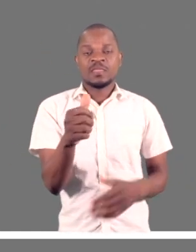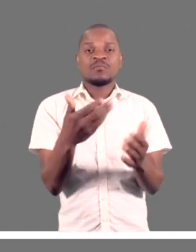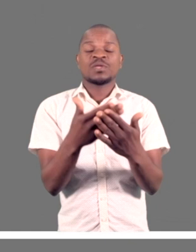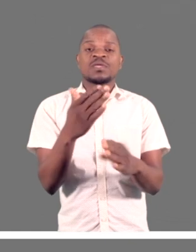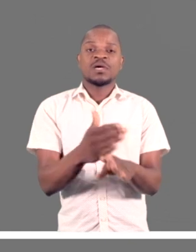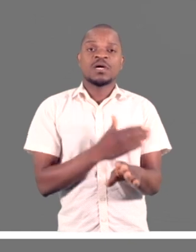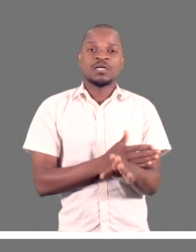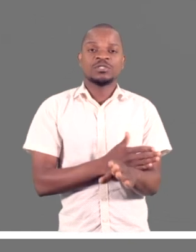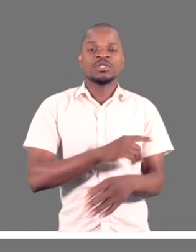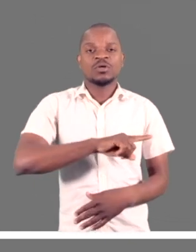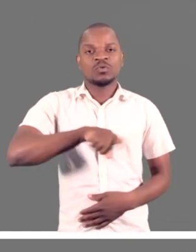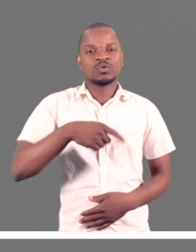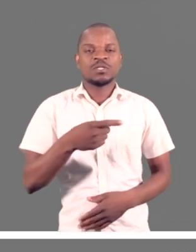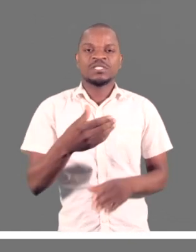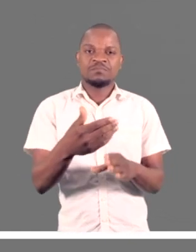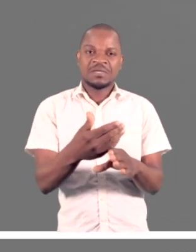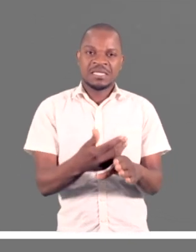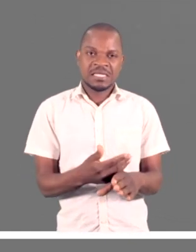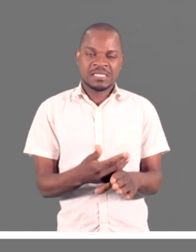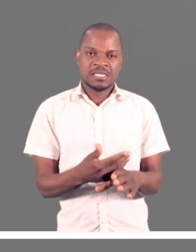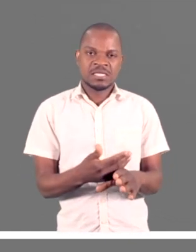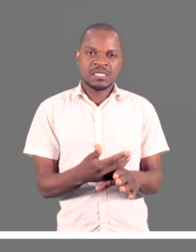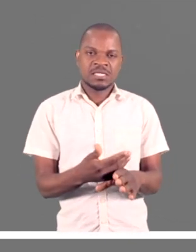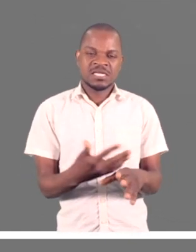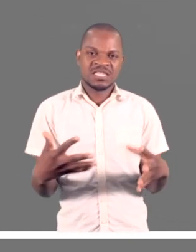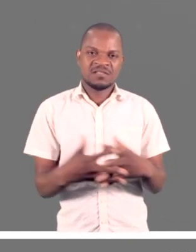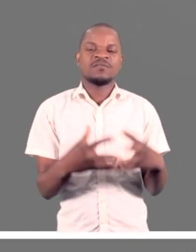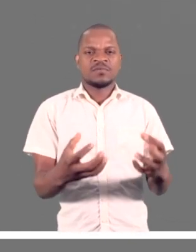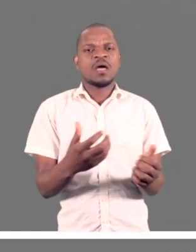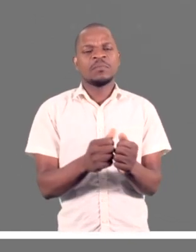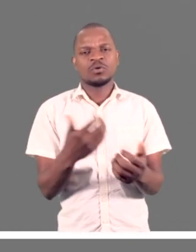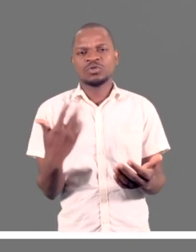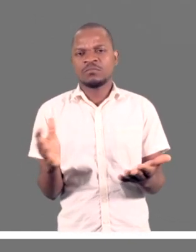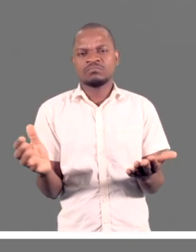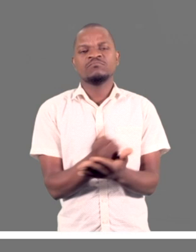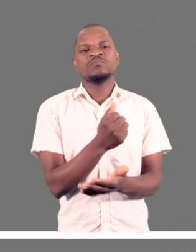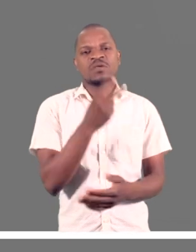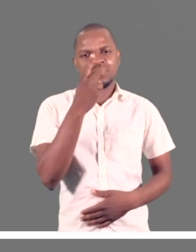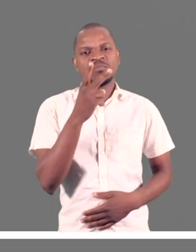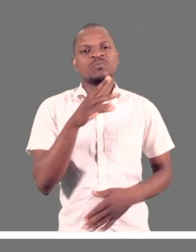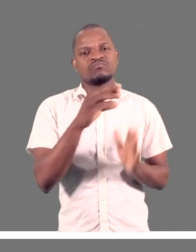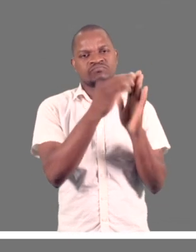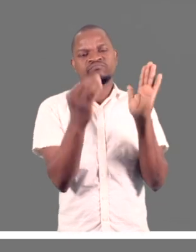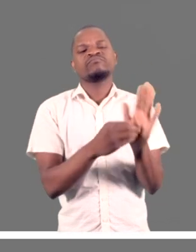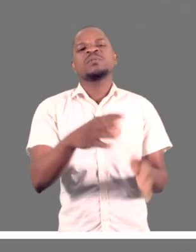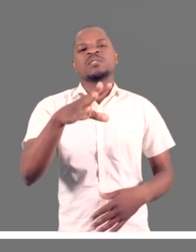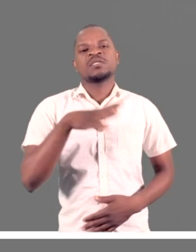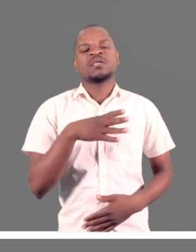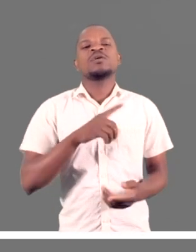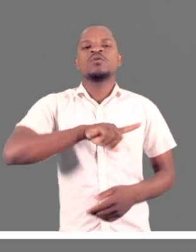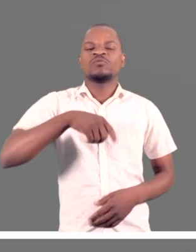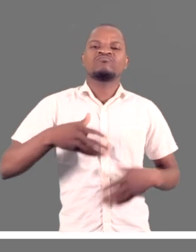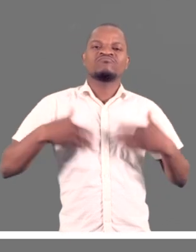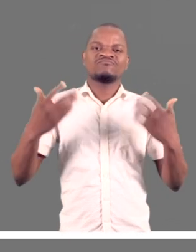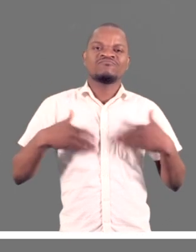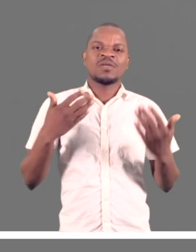não estou conhecia agora conhecemos Vimos que dará o resultado nós também ganhamos